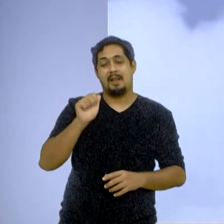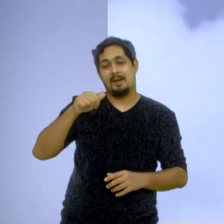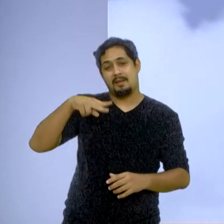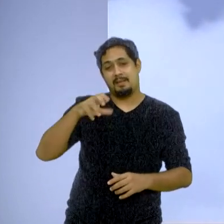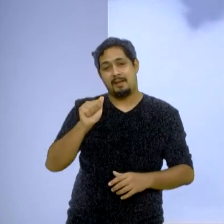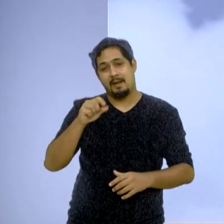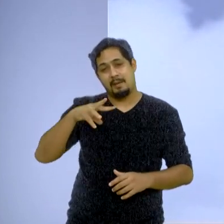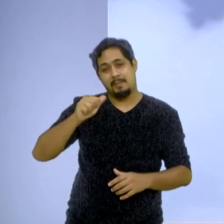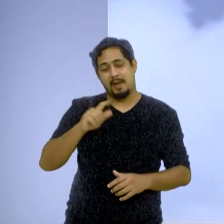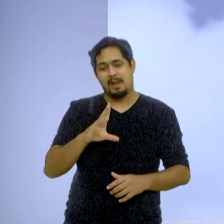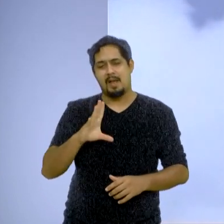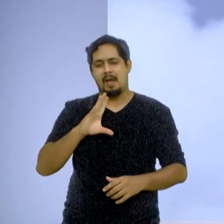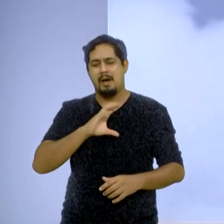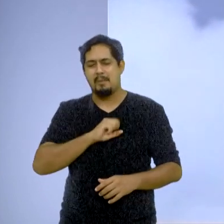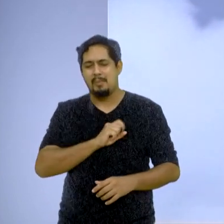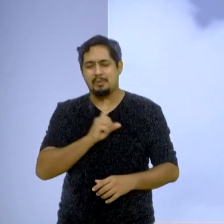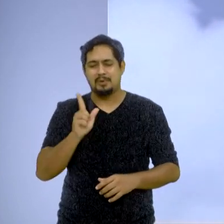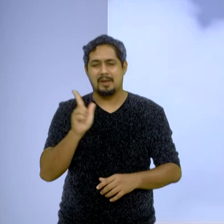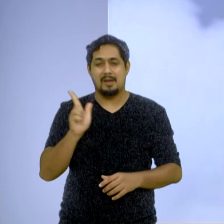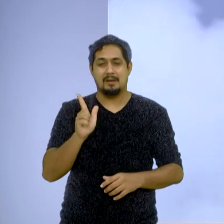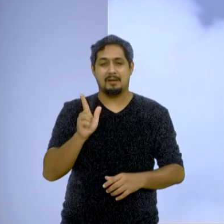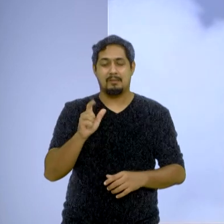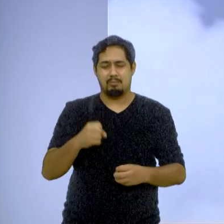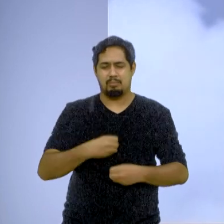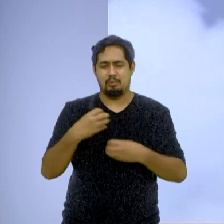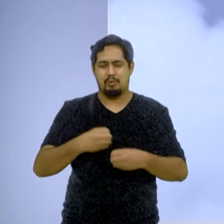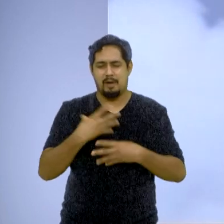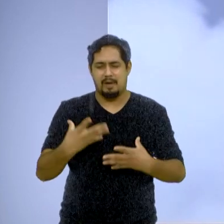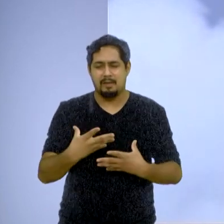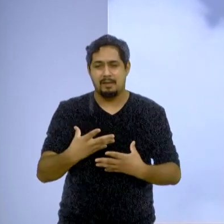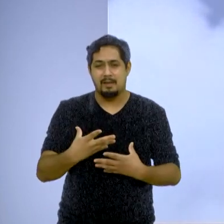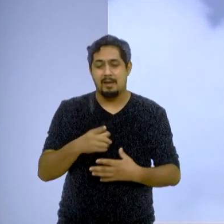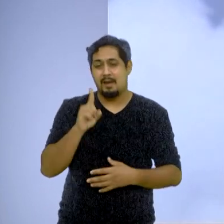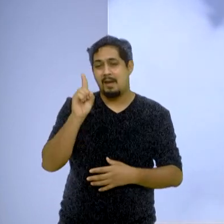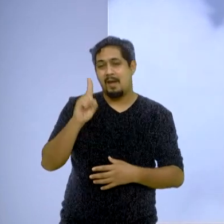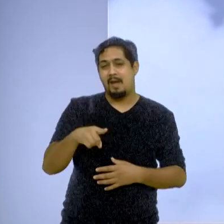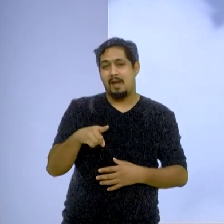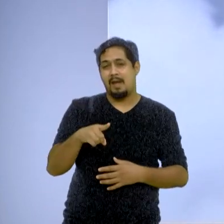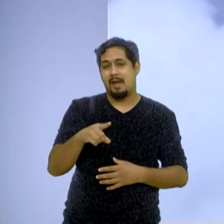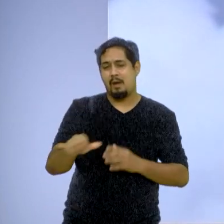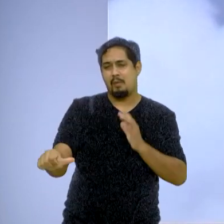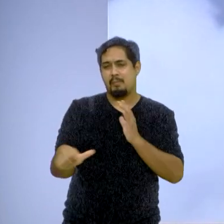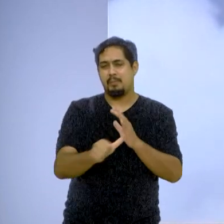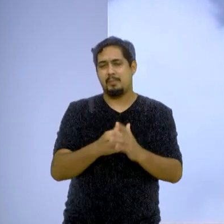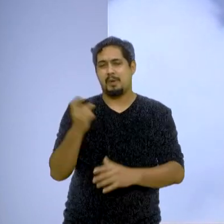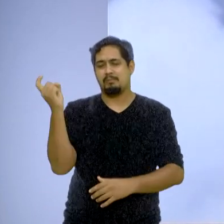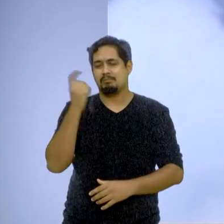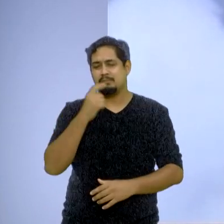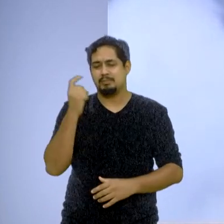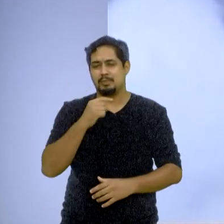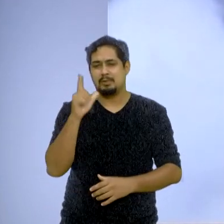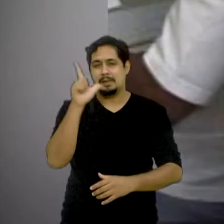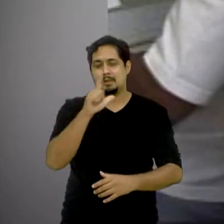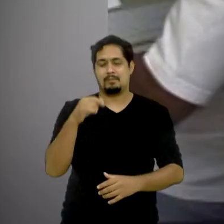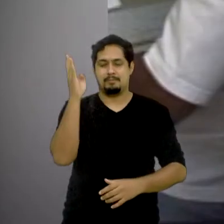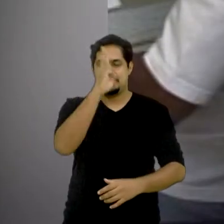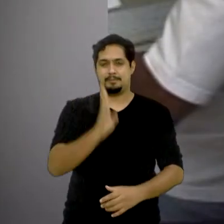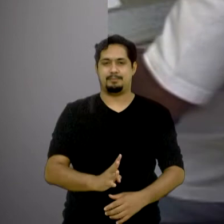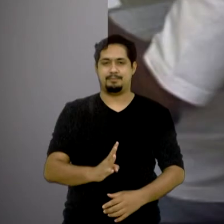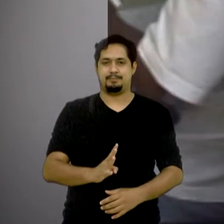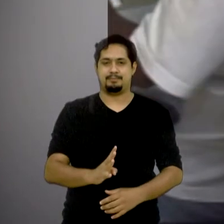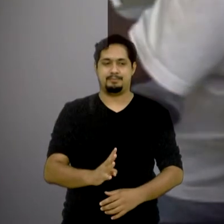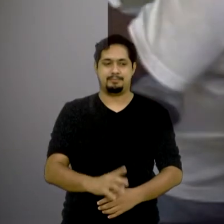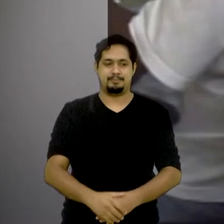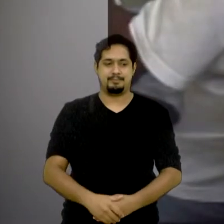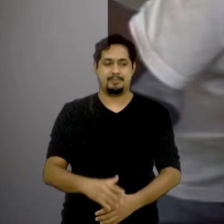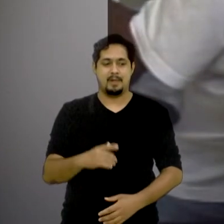grande amor de Gonçalves Dias, acabou sendo o estopim do primeiro grande mito da literatura brasileira. A grande